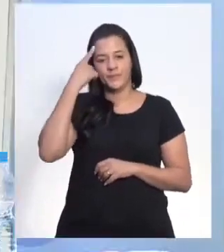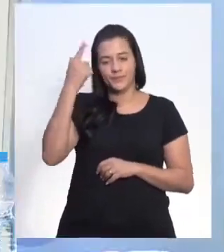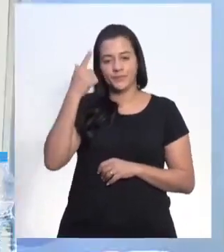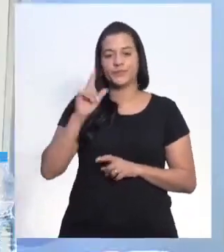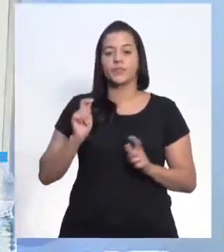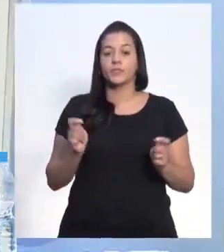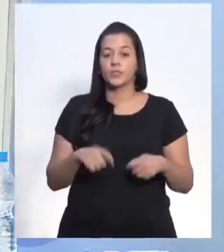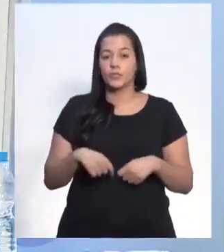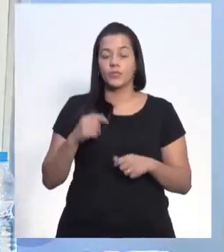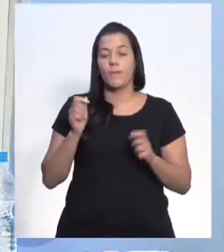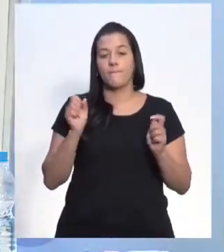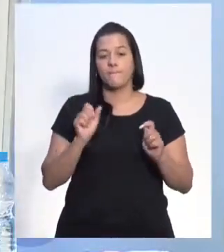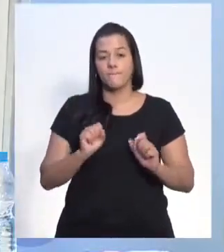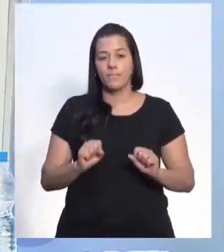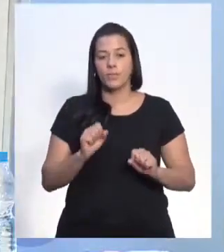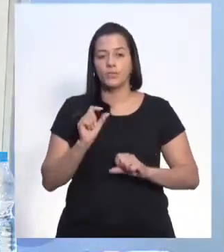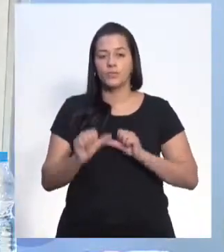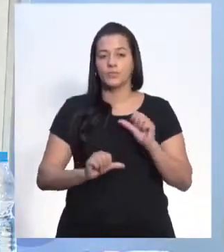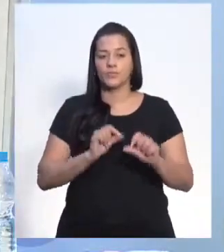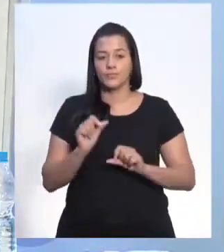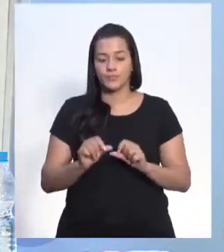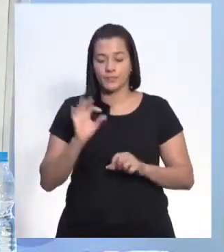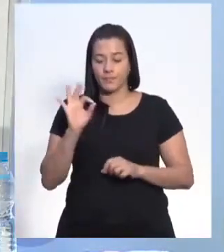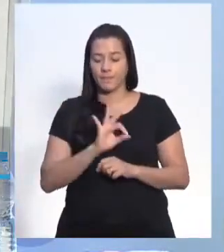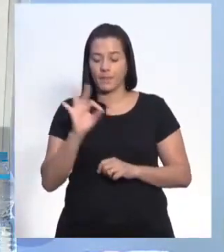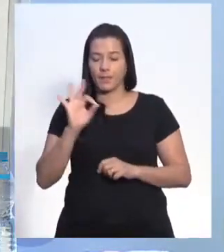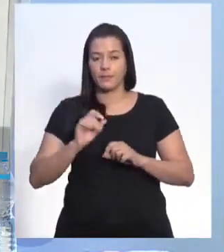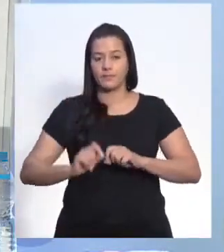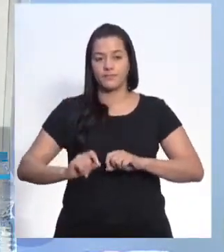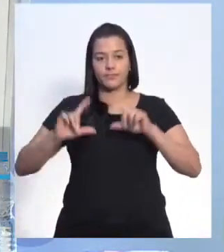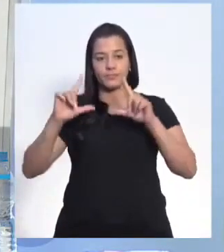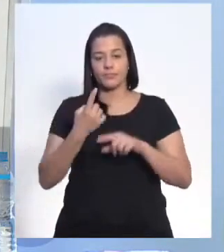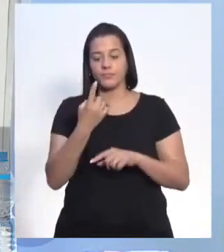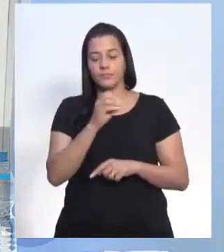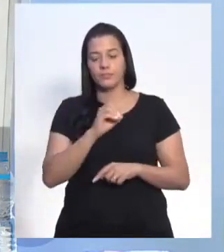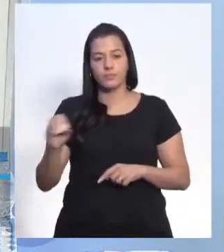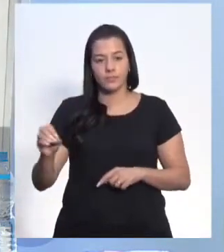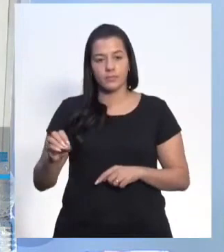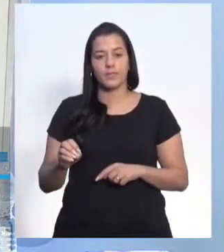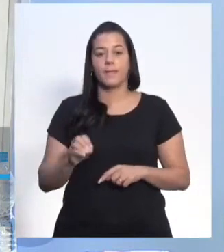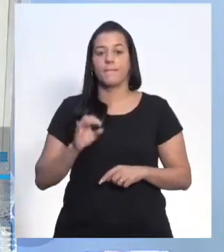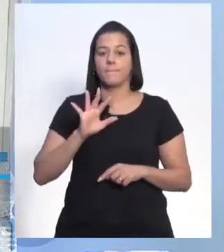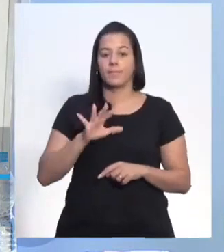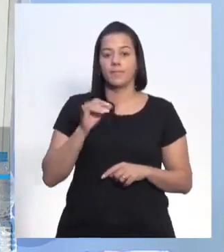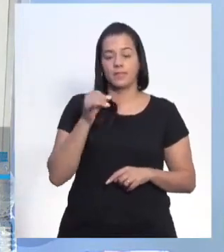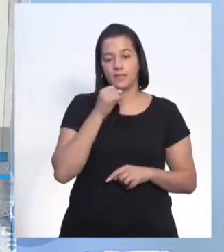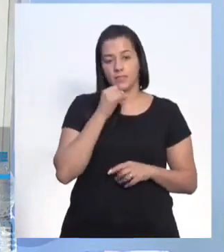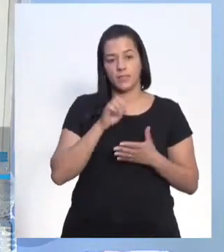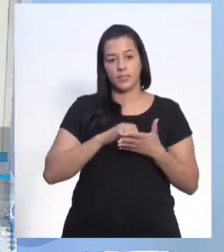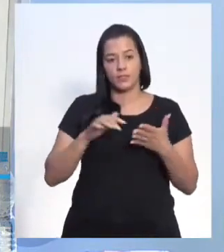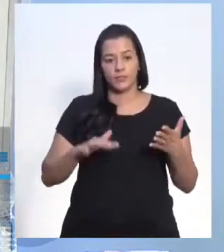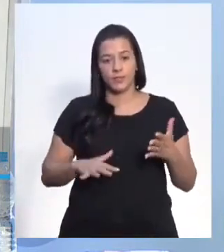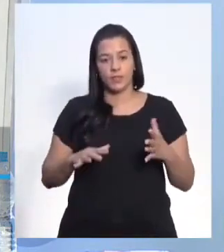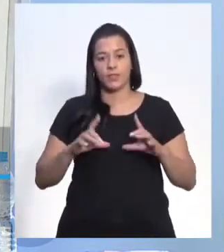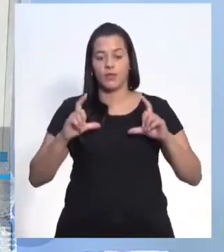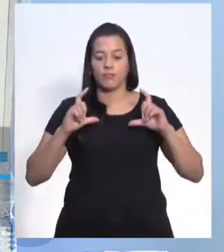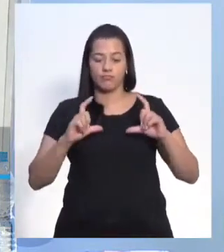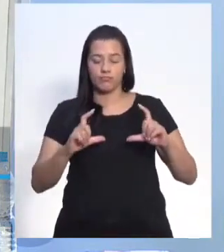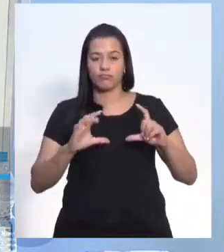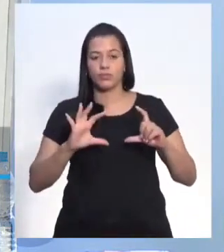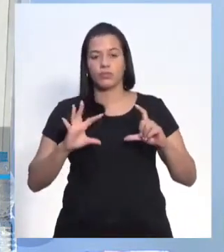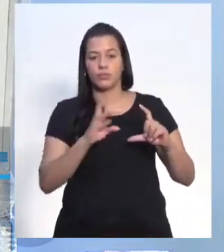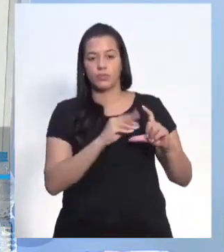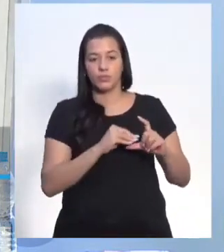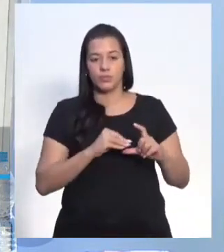em probabilidade, pode ocorrer porcentagem maior do que 100? Pode. Claro que neste tipo de exercício, como eu estou pegando uma parte do